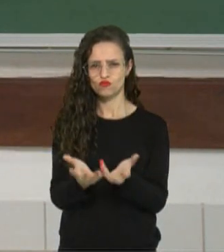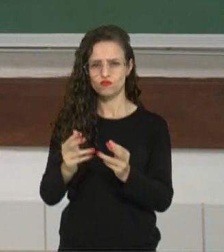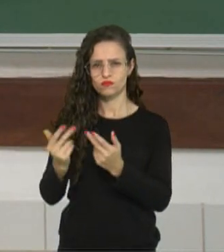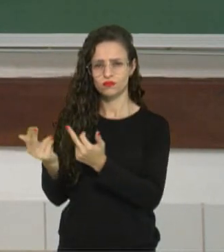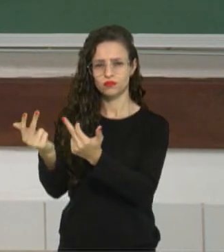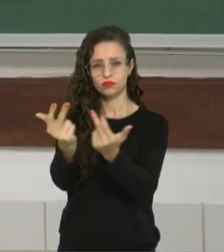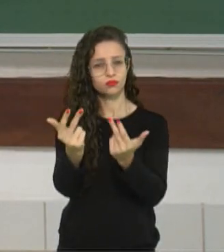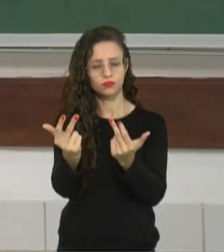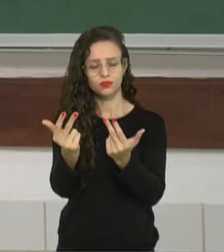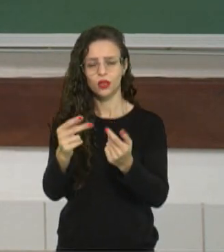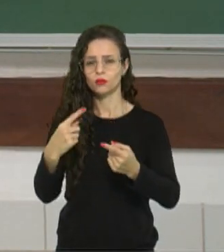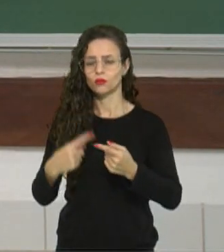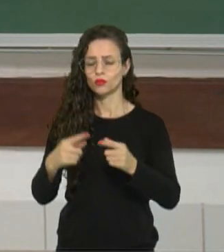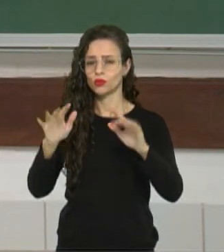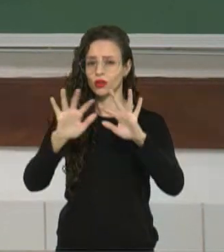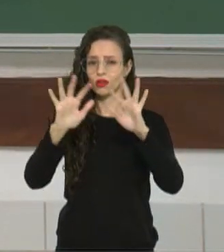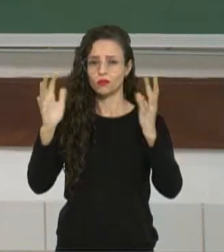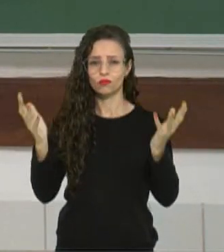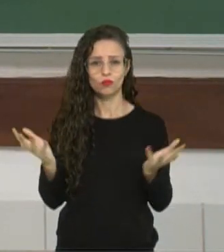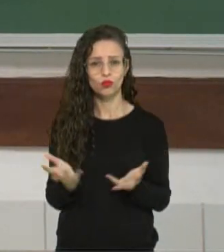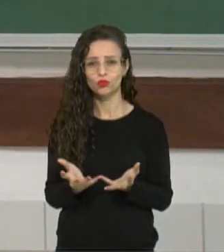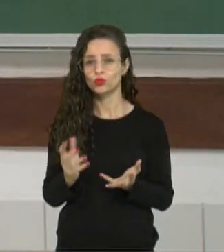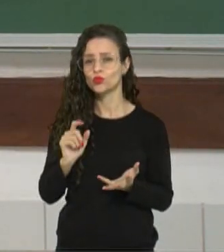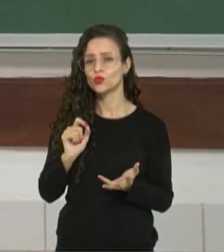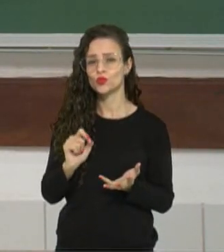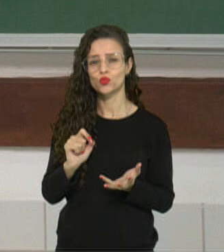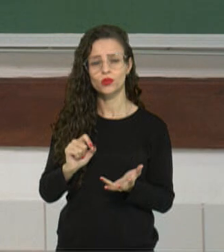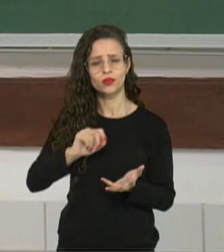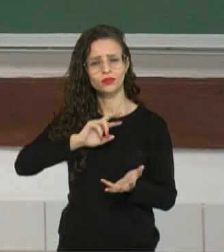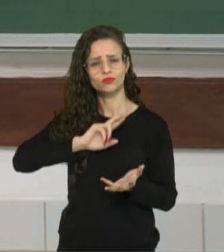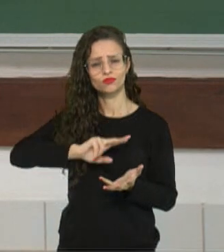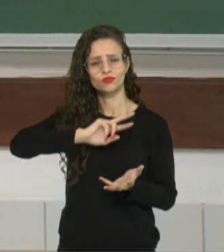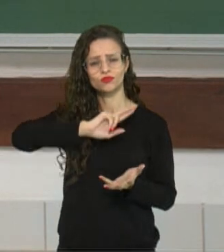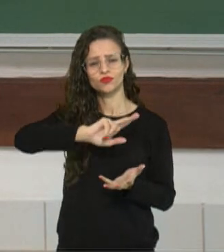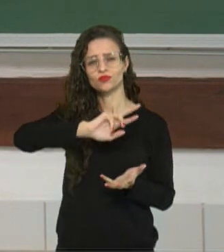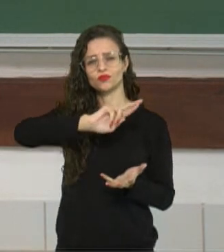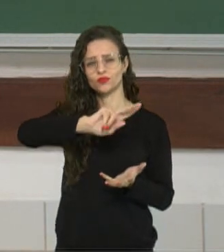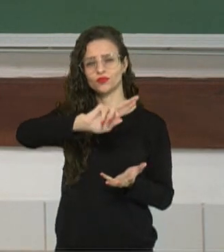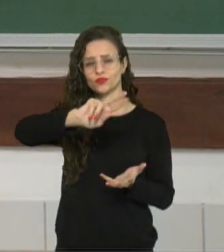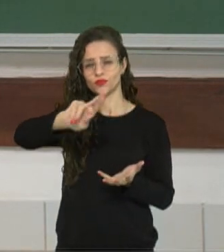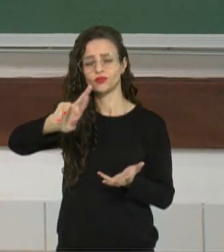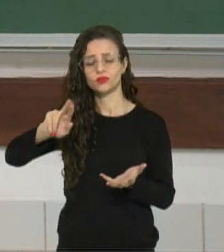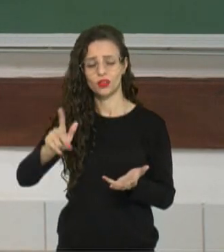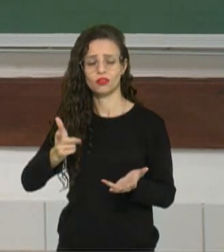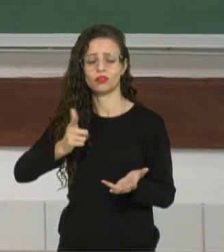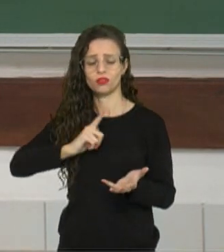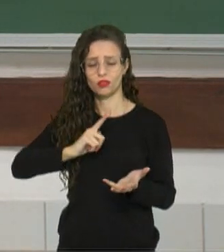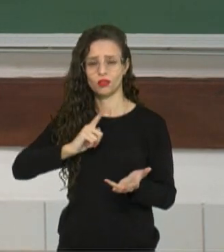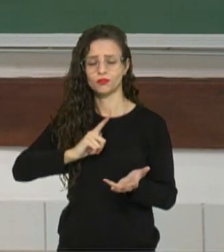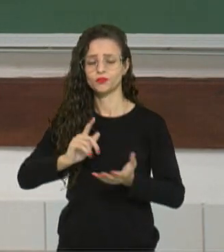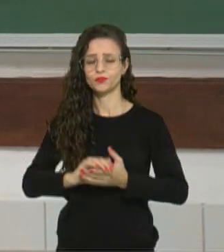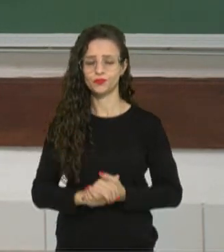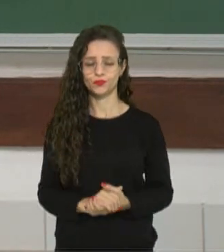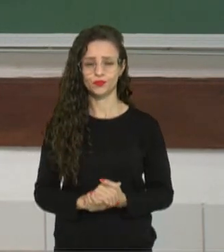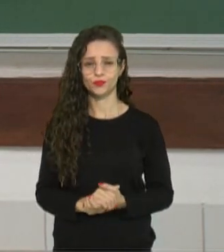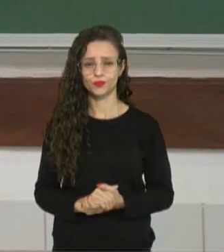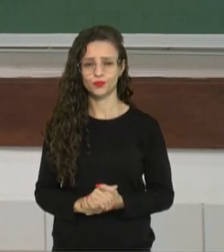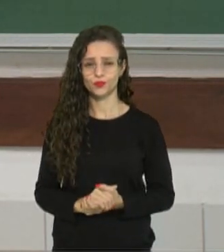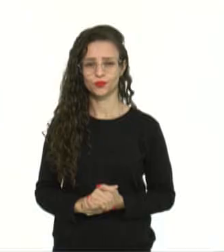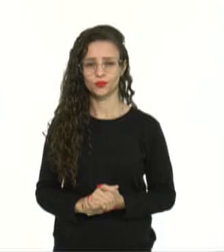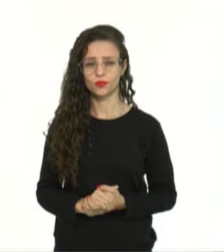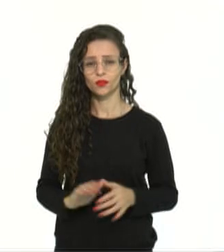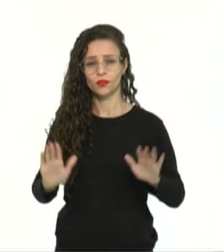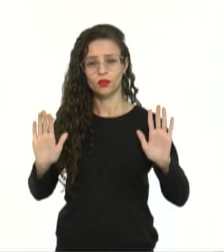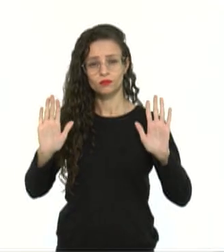Porque o mundo, como a gente já viu em aulas anteriores, ele é feito de uma diversidade, ele é feito de maneiras diferentes.